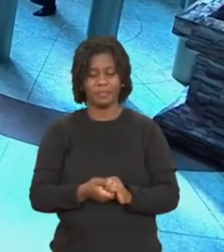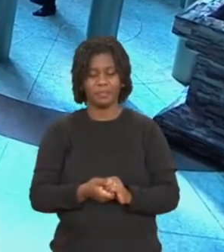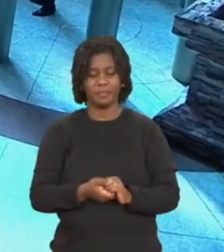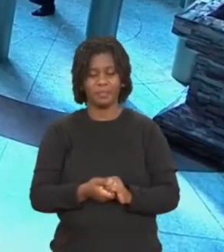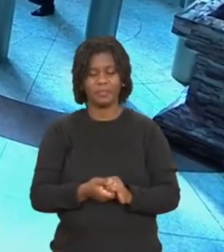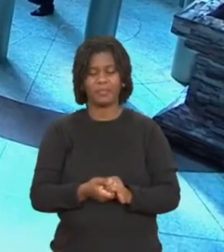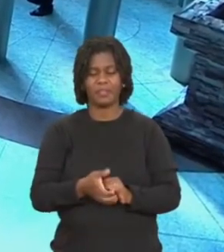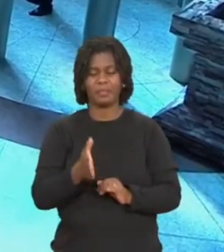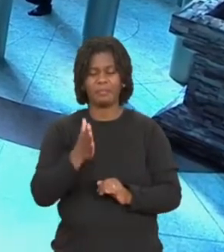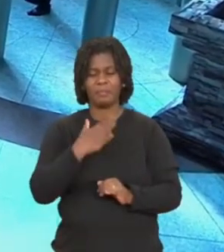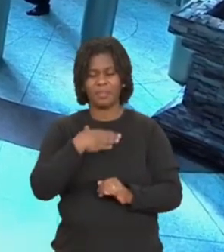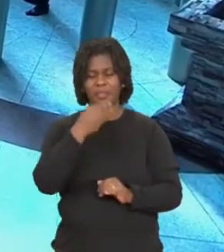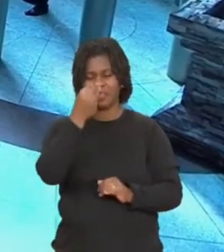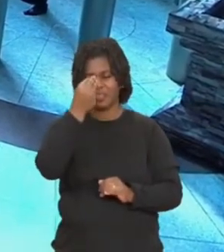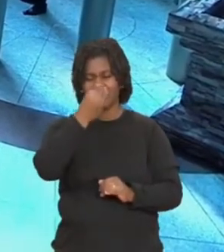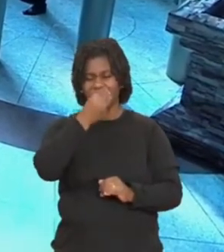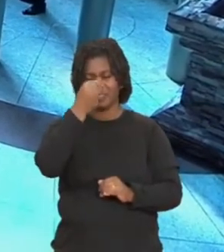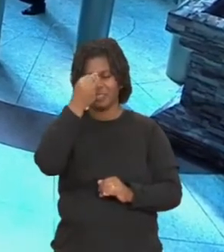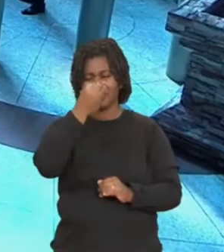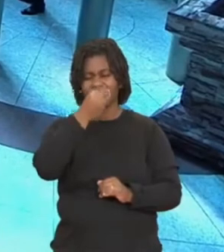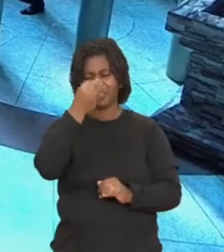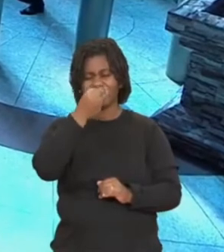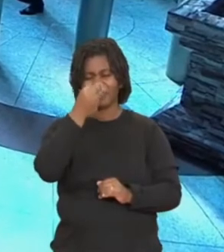Minhas fraquezas.